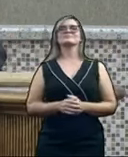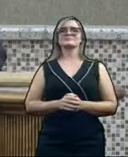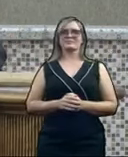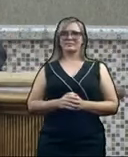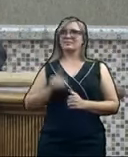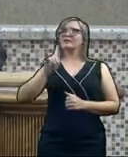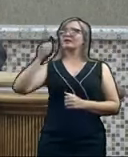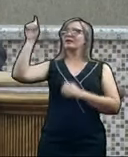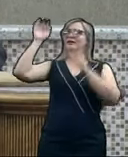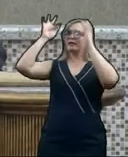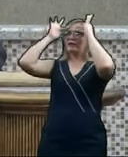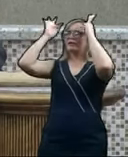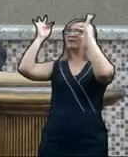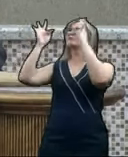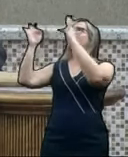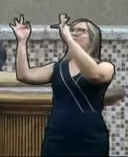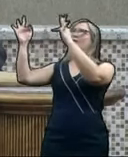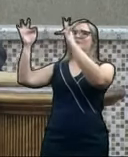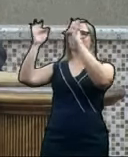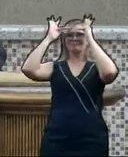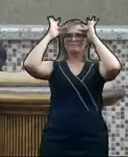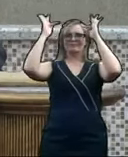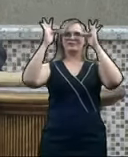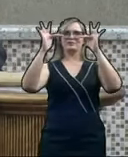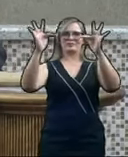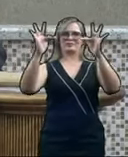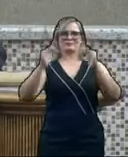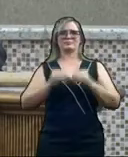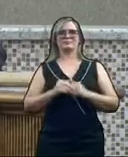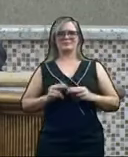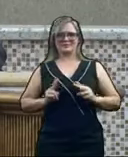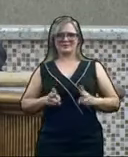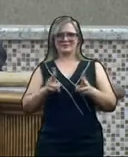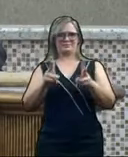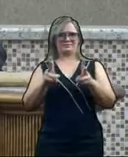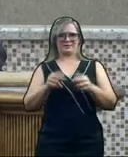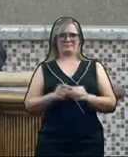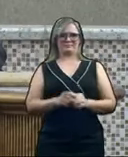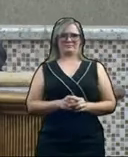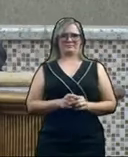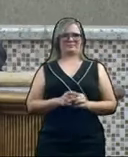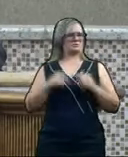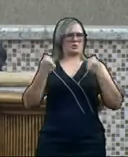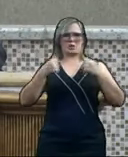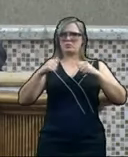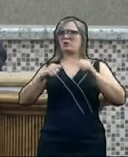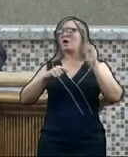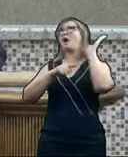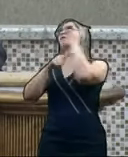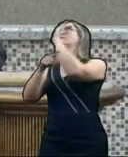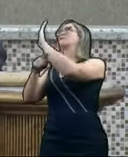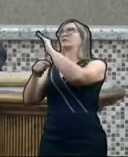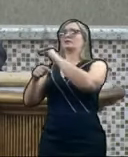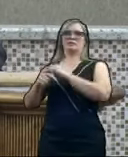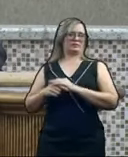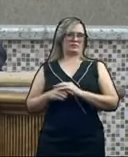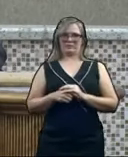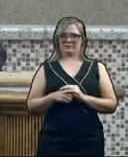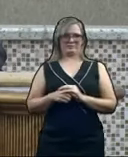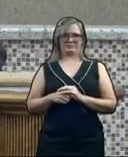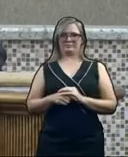palavra dele na sua vida ele não precisa de ajuda e ele vai cumprir faça sua parte